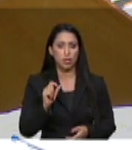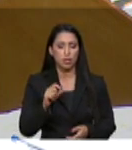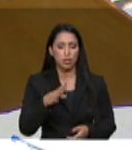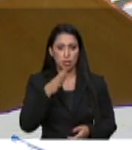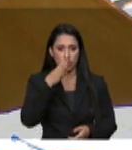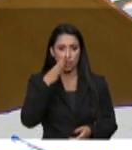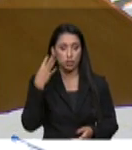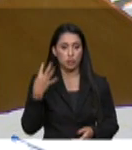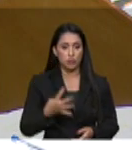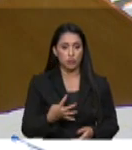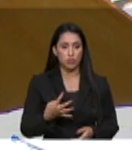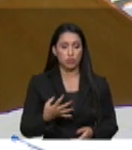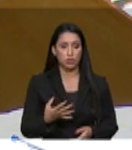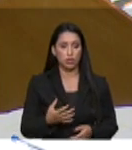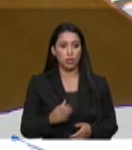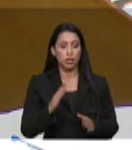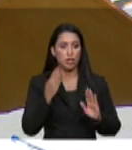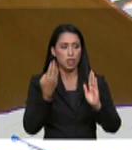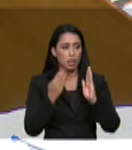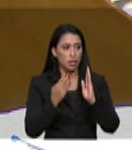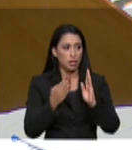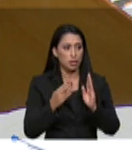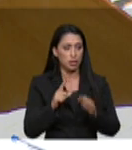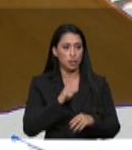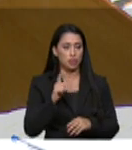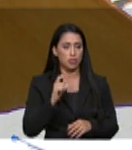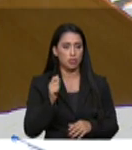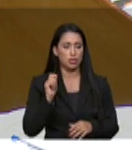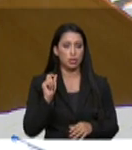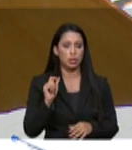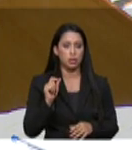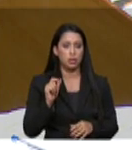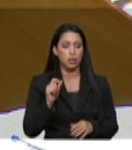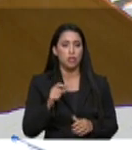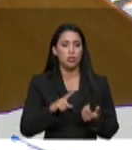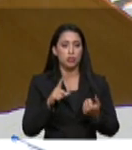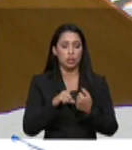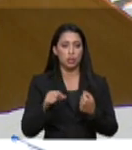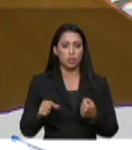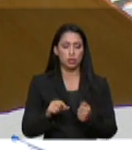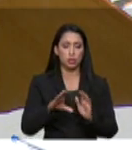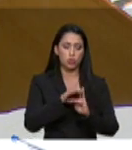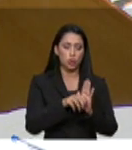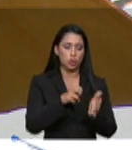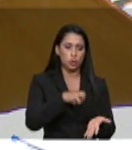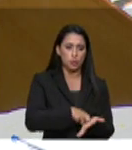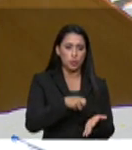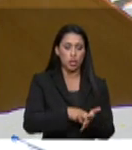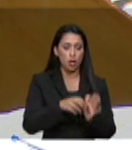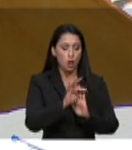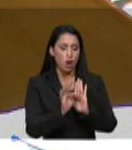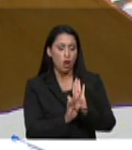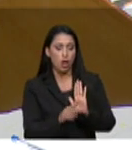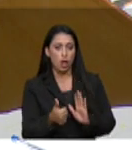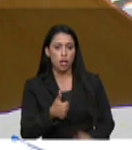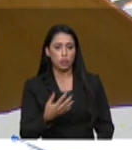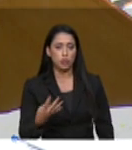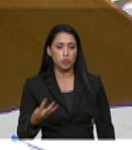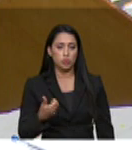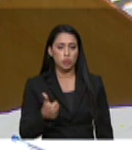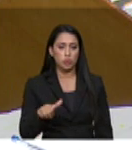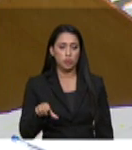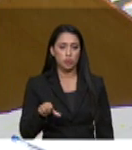acusatória A análise assim enquadramento dos fatos narrados aos artigos do Código Penal com redação dada pela lei